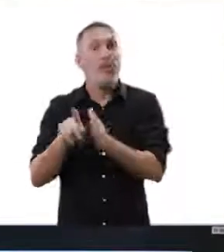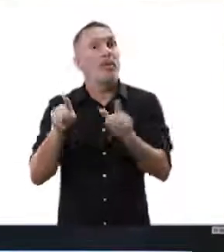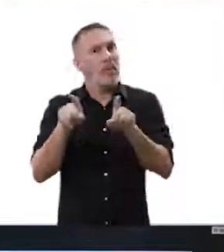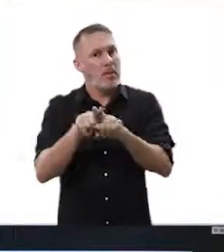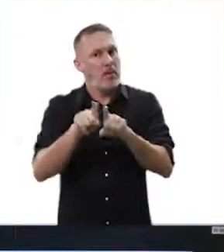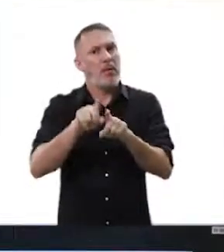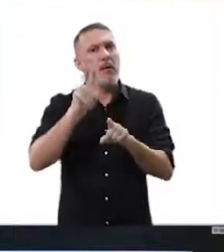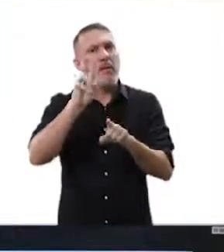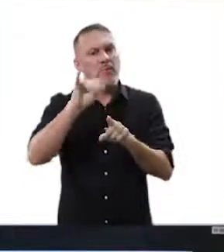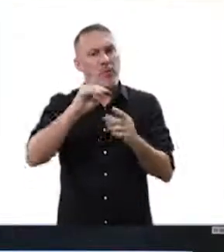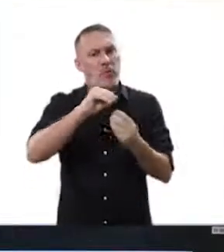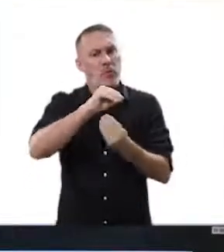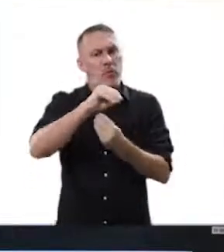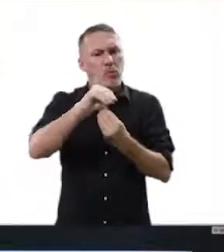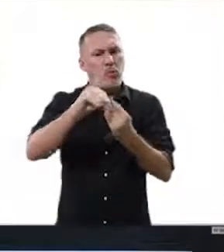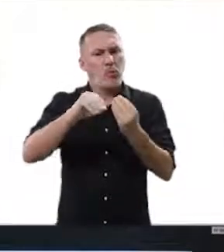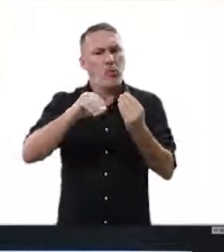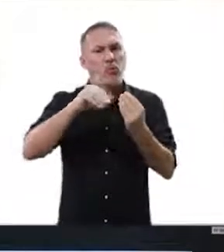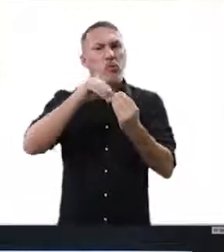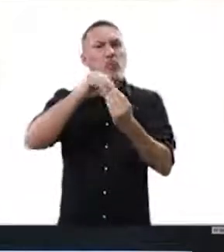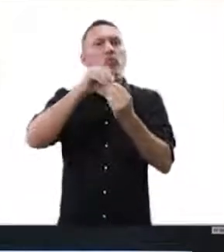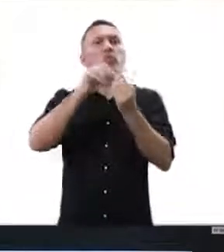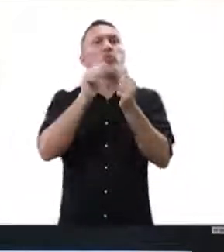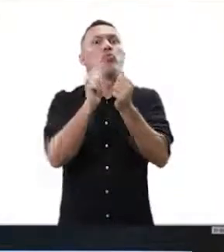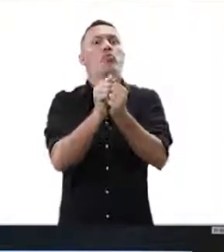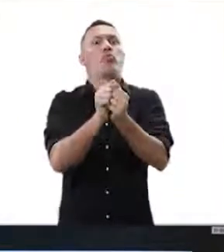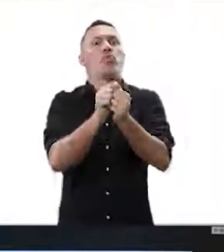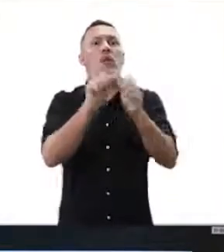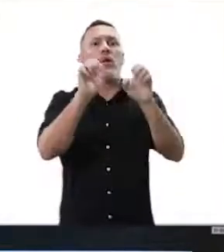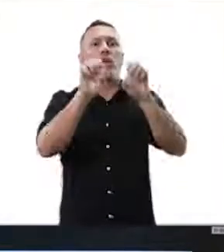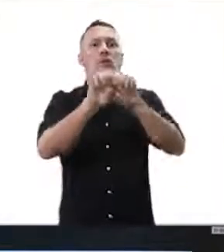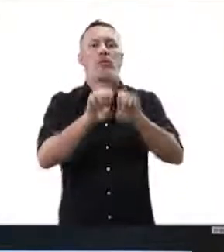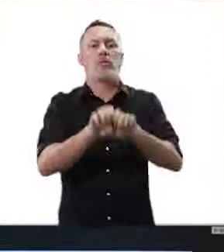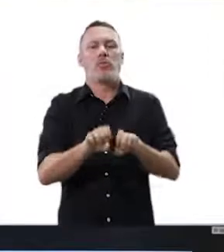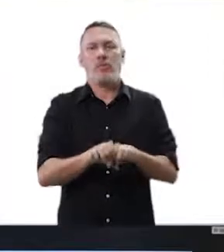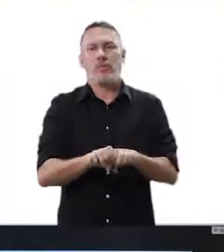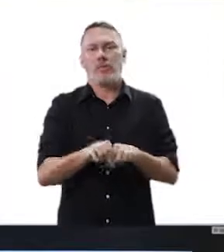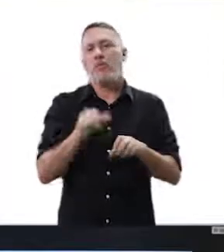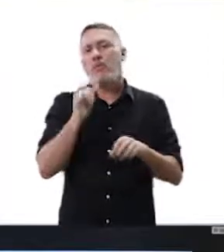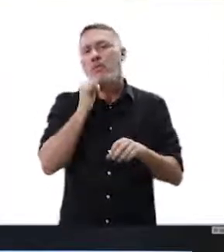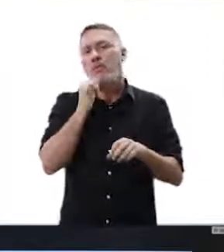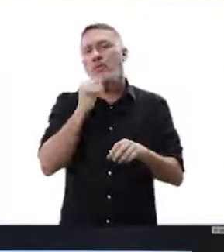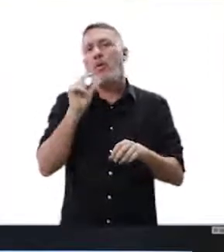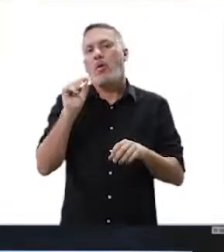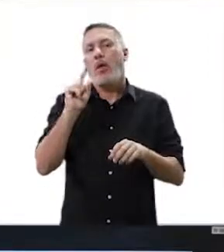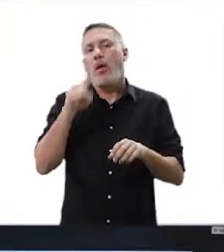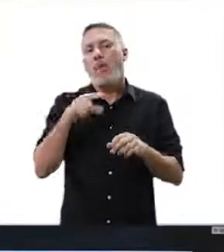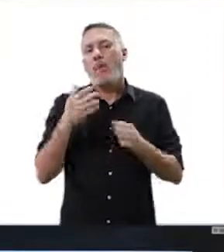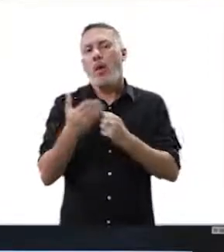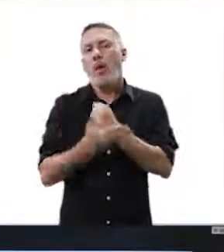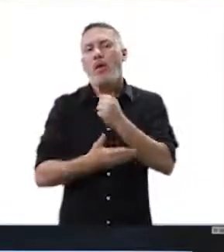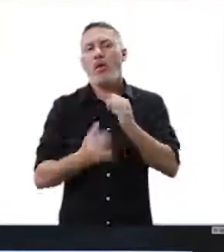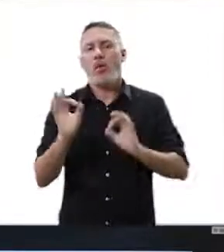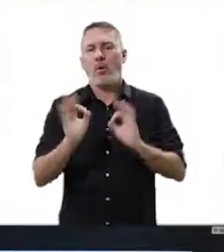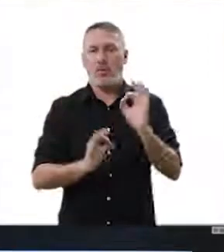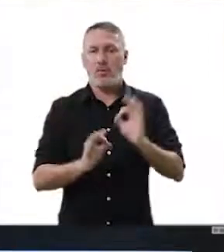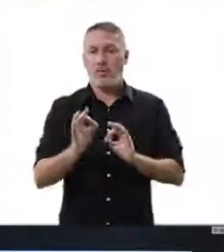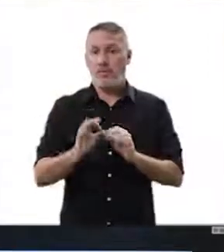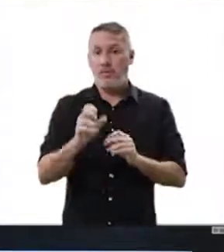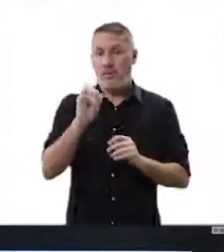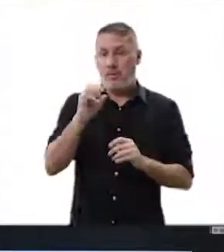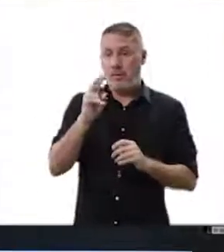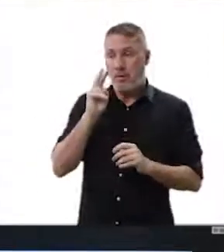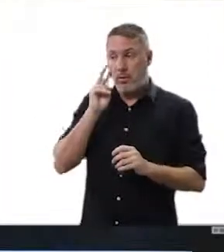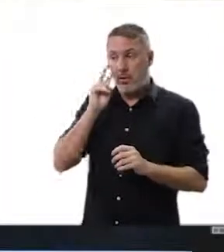para formar estruturas específicas, como, por exemplo, nos níveis de organização básica. Se vocês observarem aqui